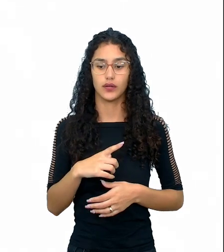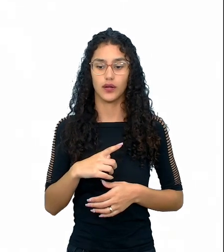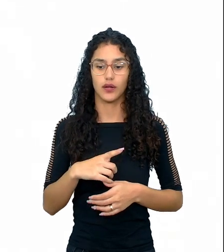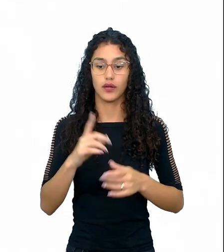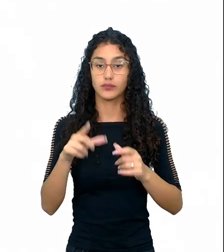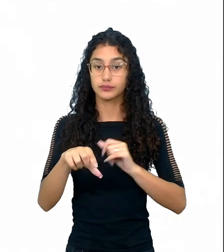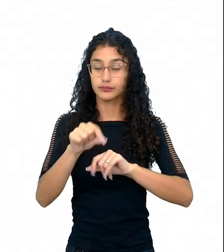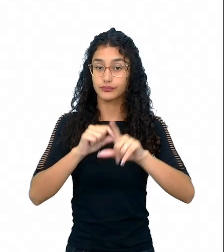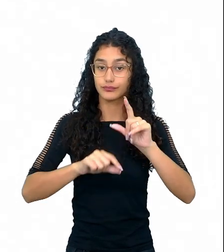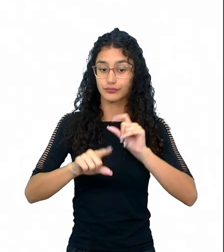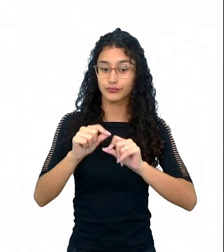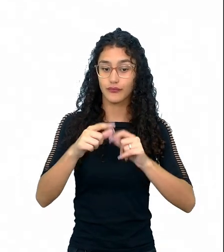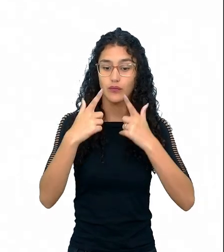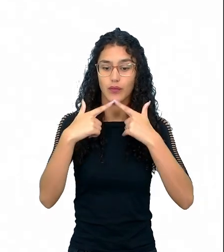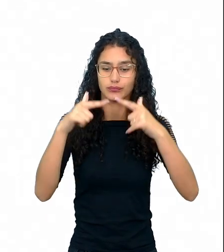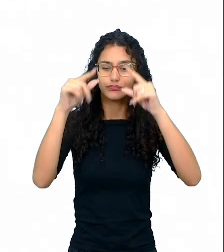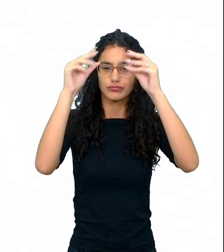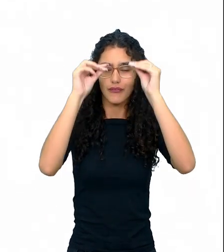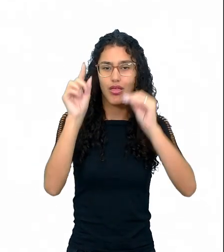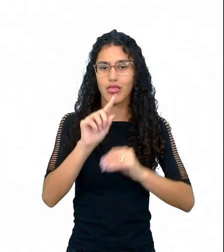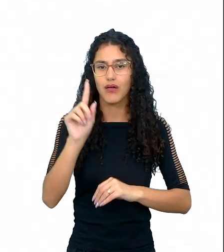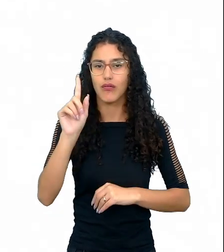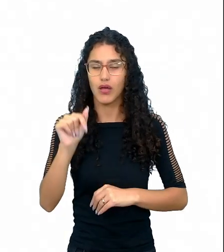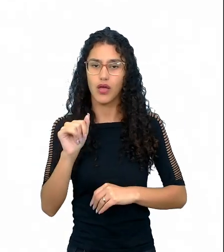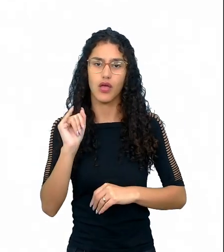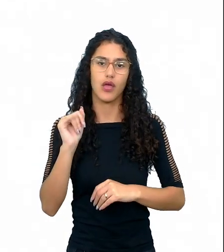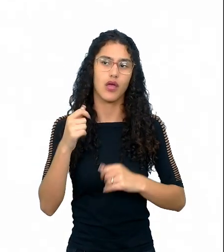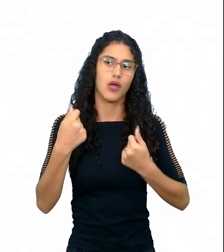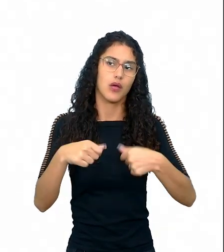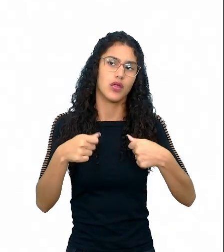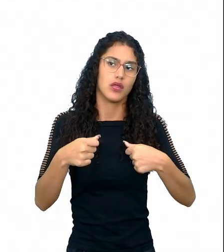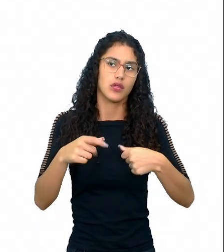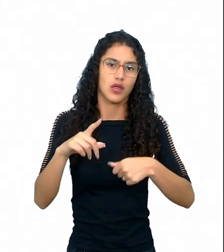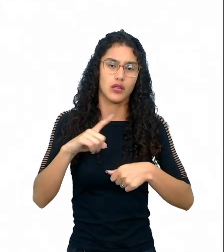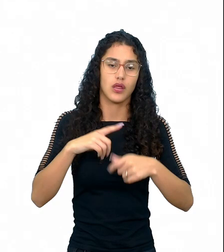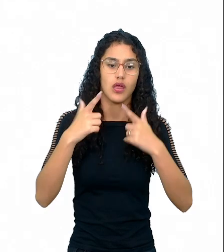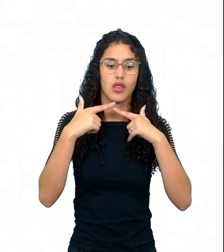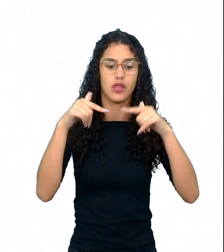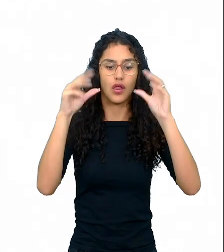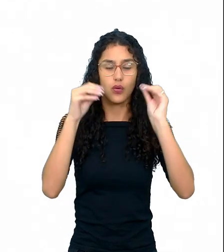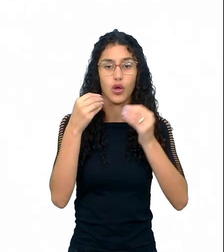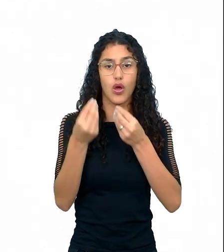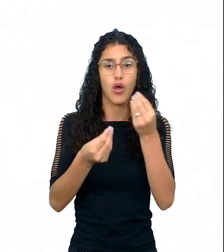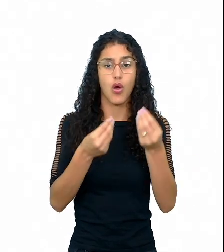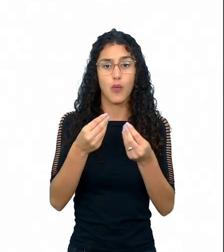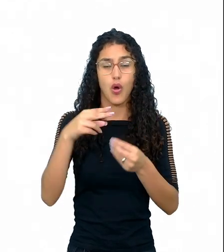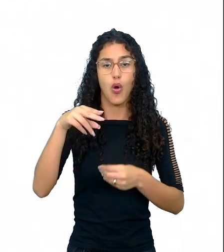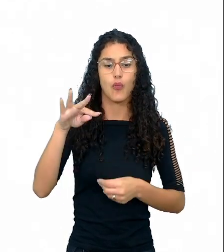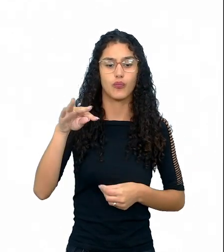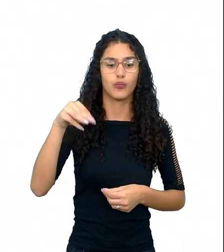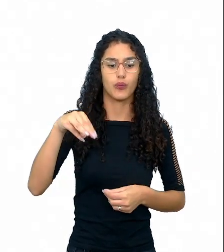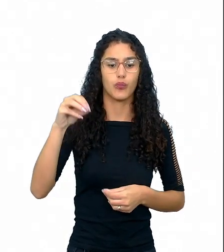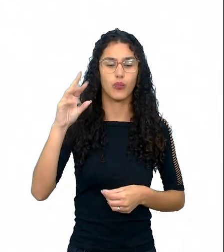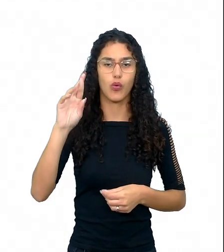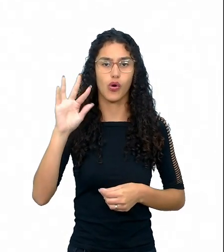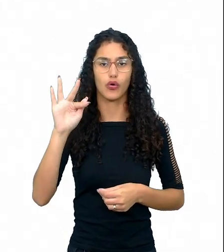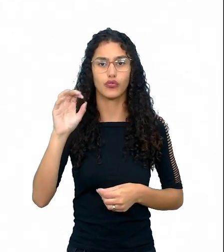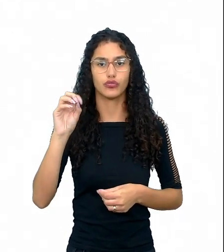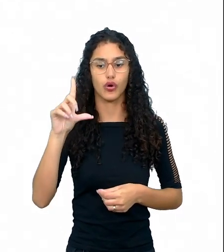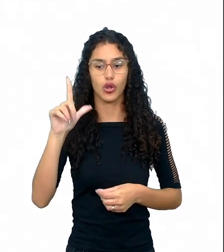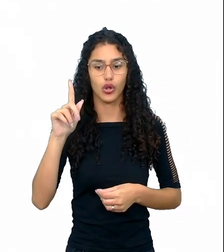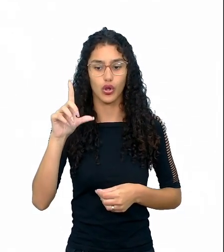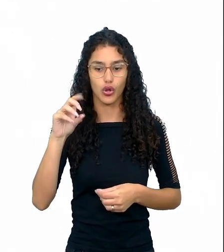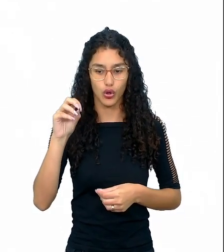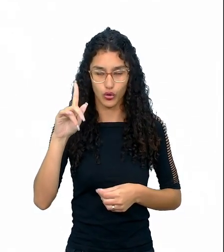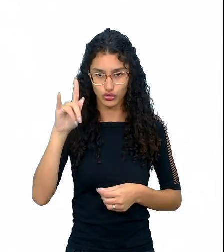que determina a variação linguística não são necessariamente as regras da língua, nem a morfologia, mas sim